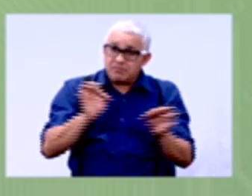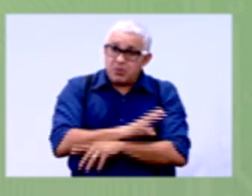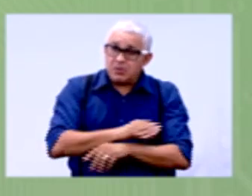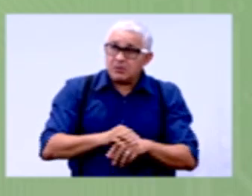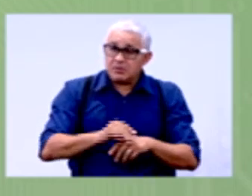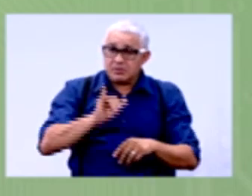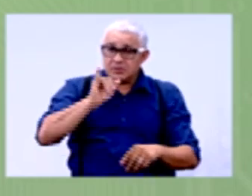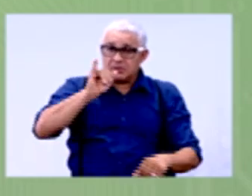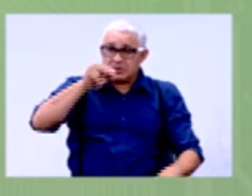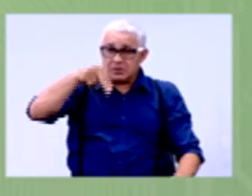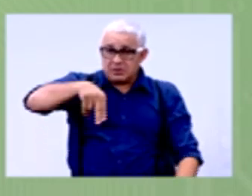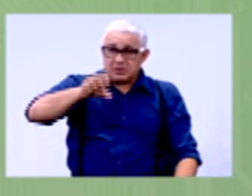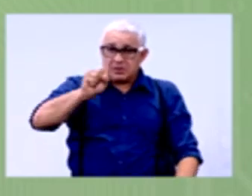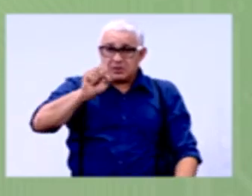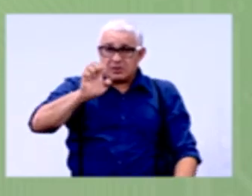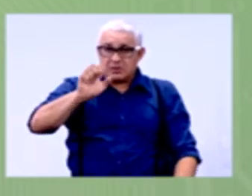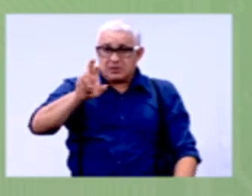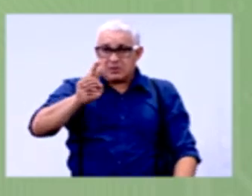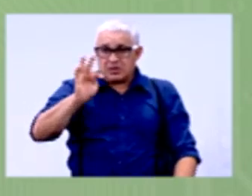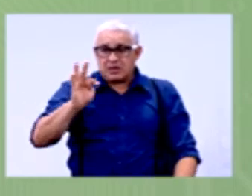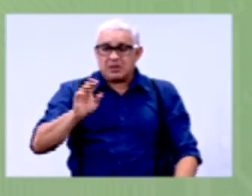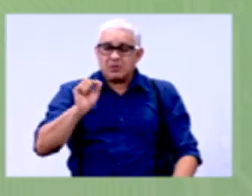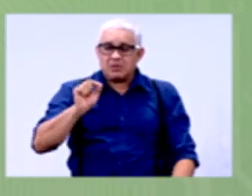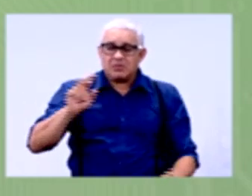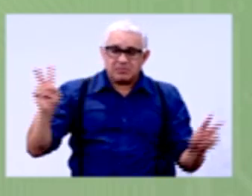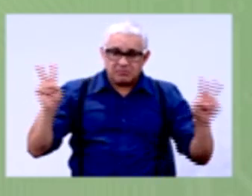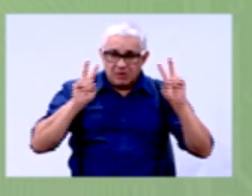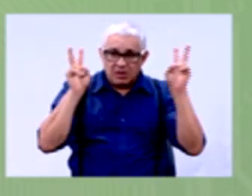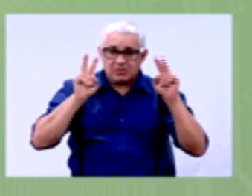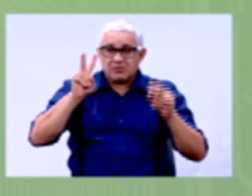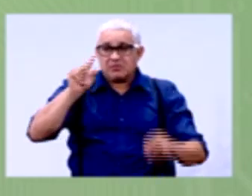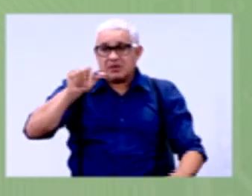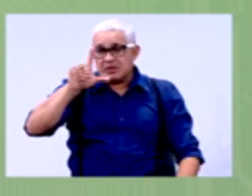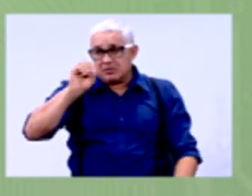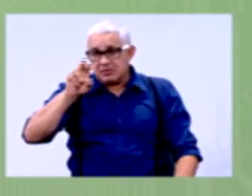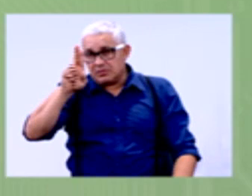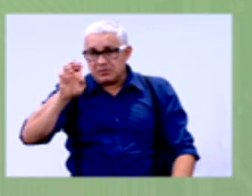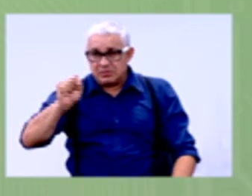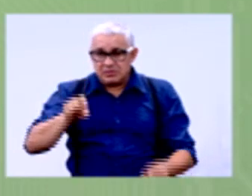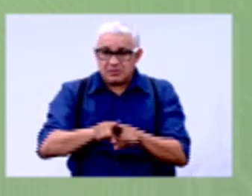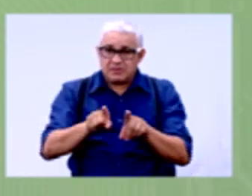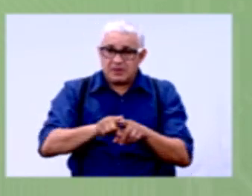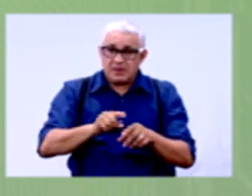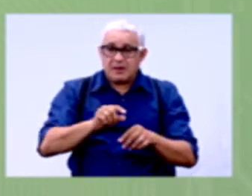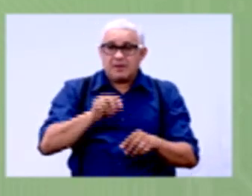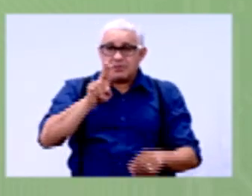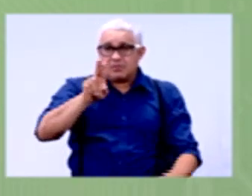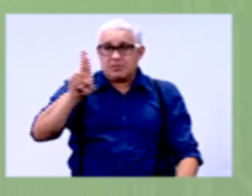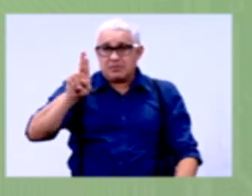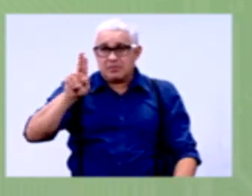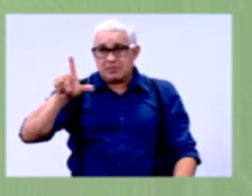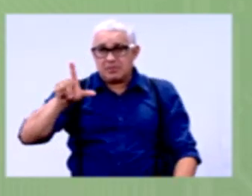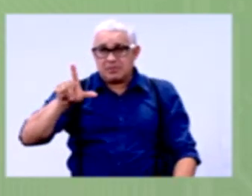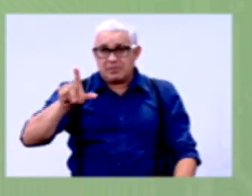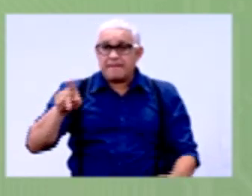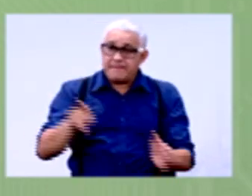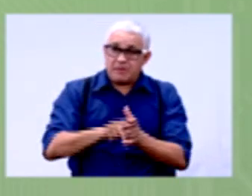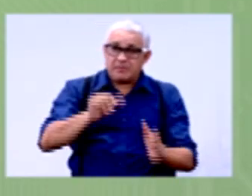insert aqui, né, passando os valores que foram recebidos via URL da nossa API. Caso